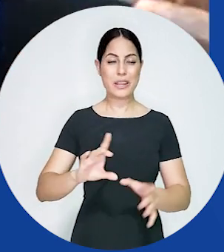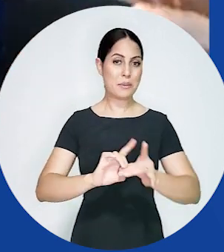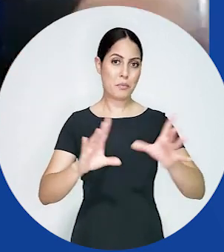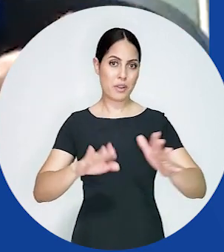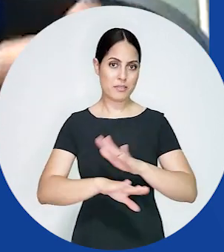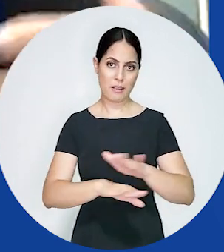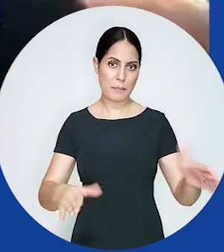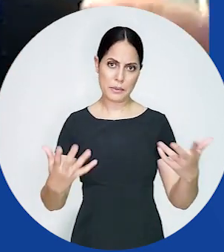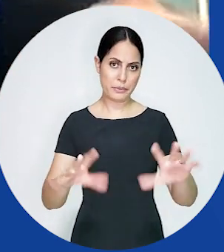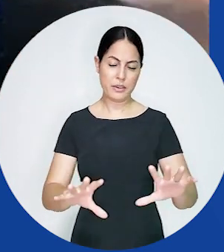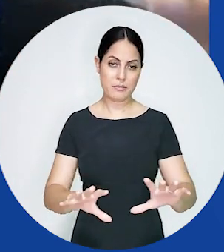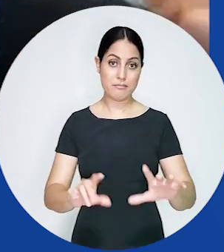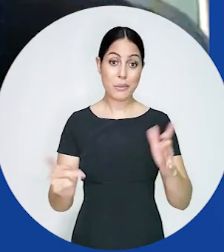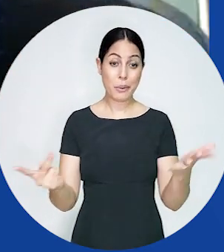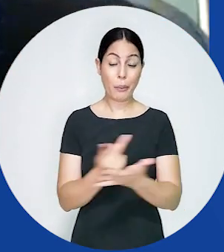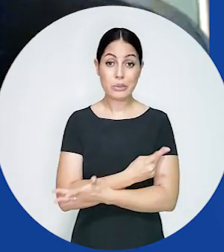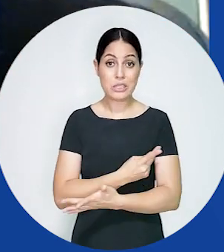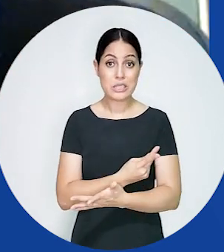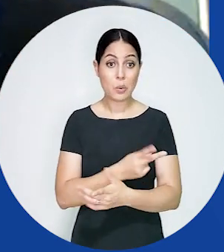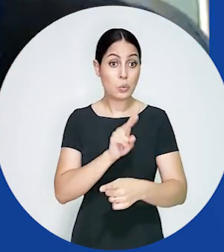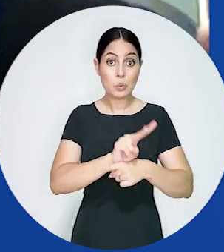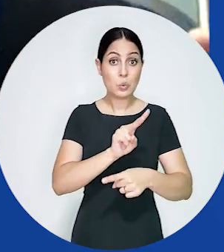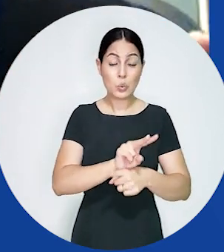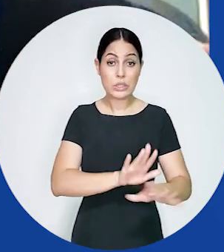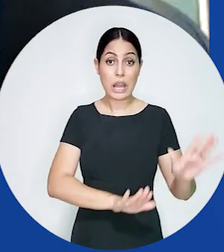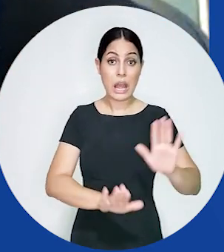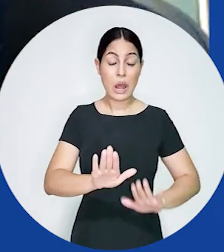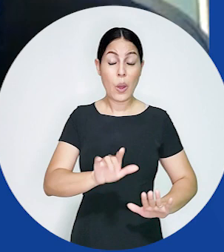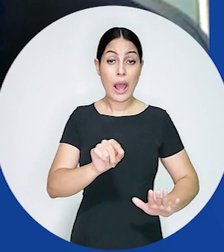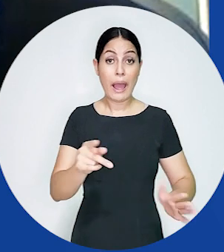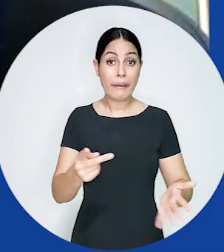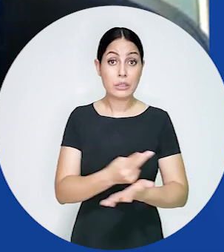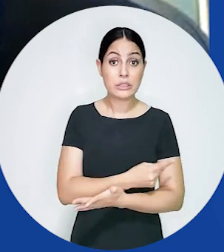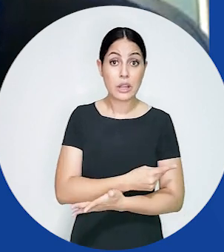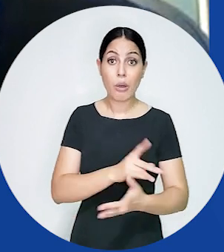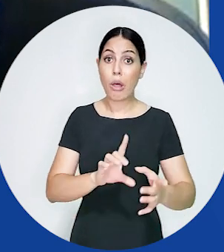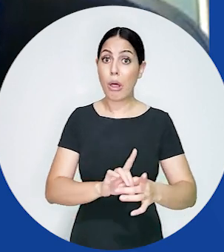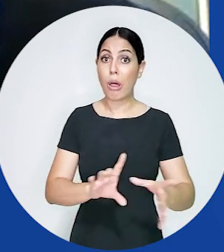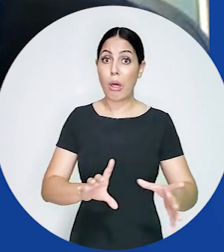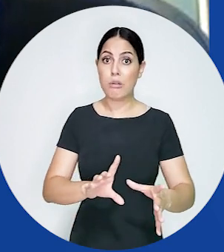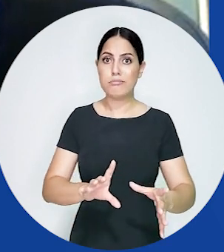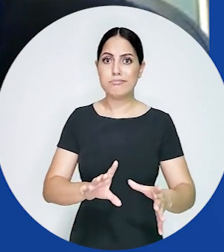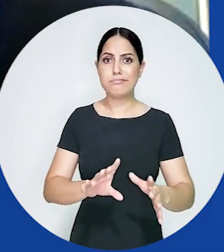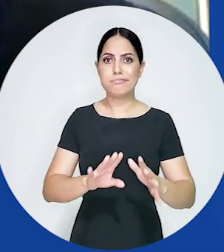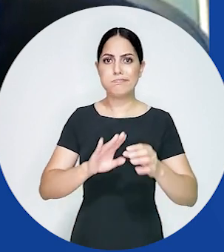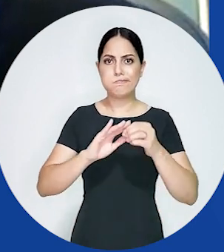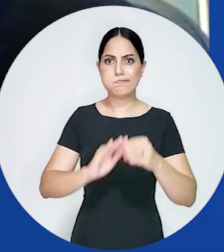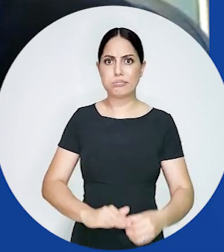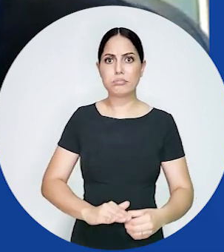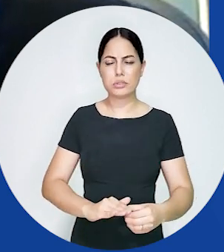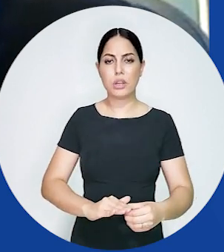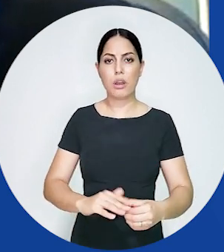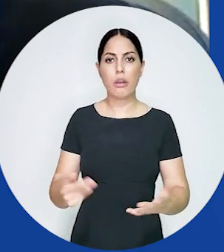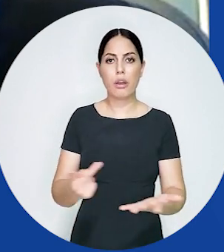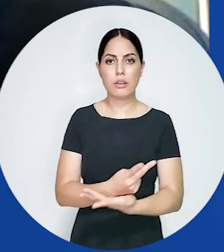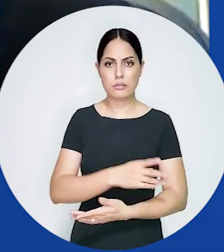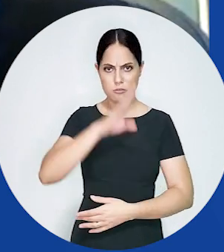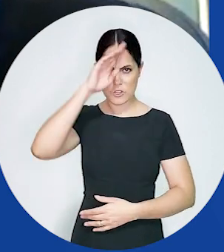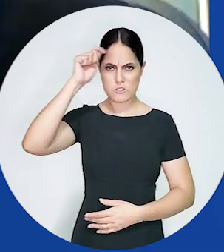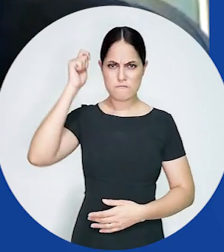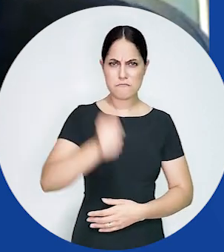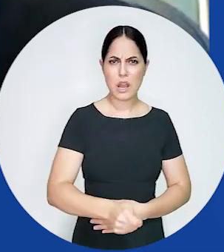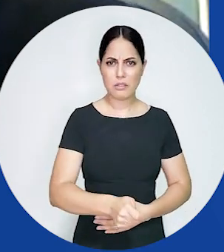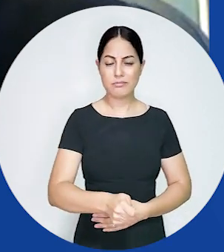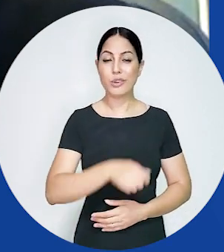Eu não concordava, mas, de qualquer maneira, era esse o processo. E acabaram criando uma ditadura no Brasil. É ruim.